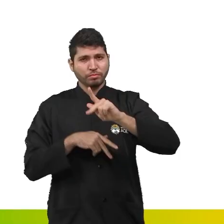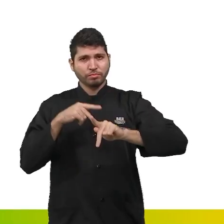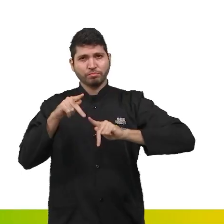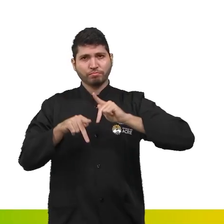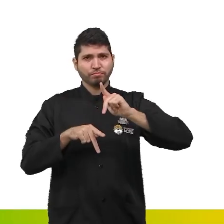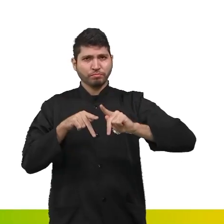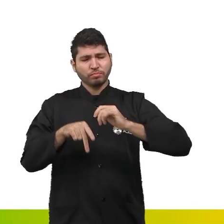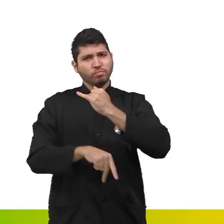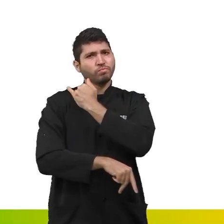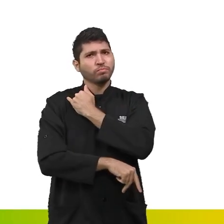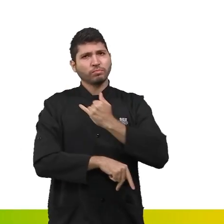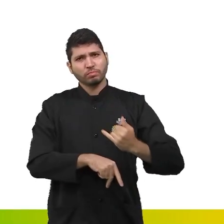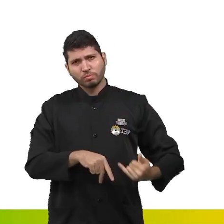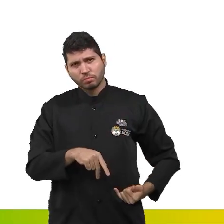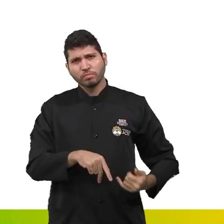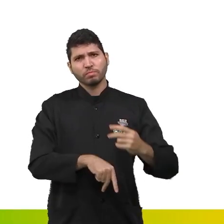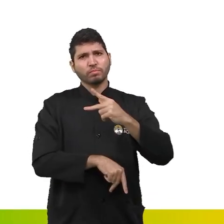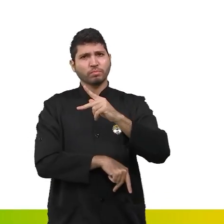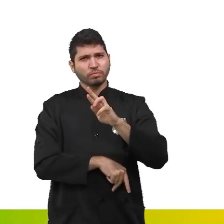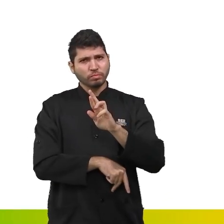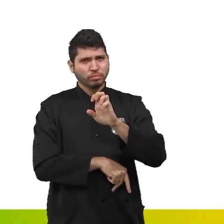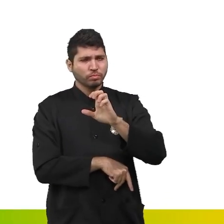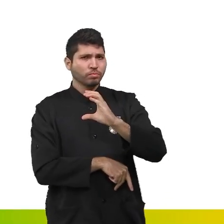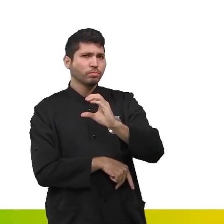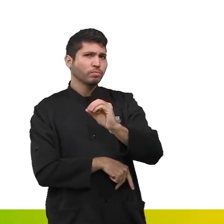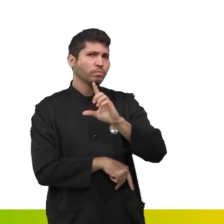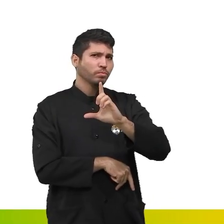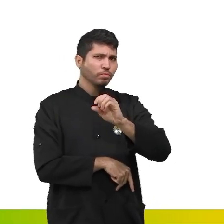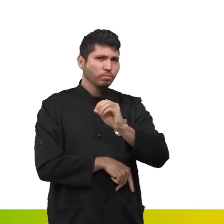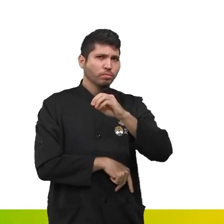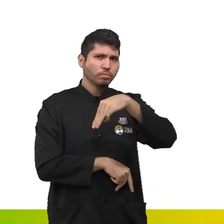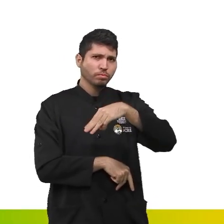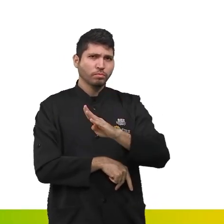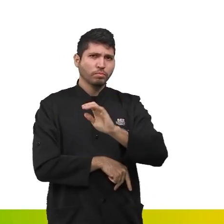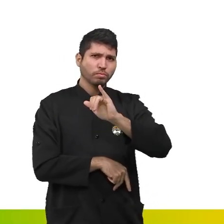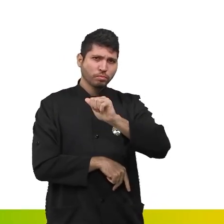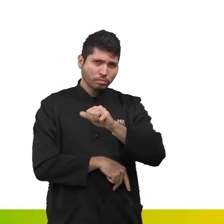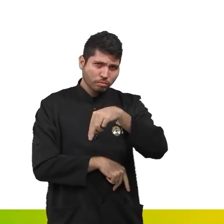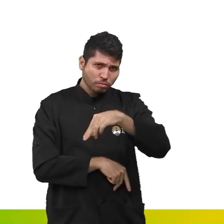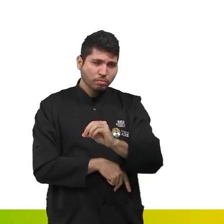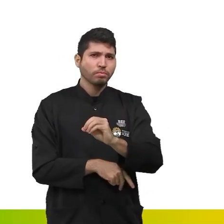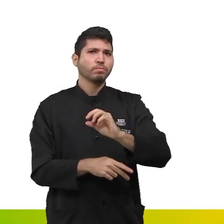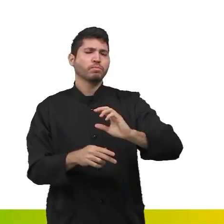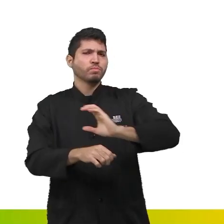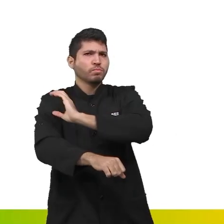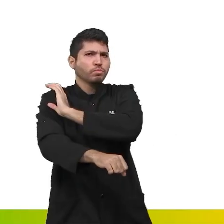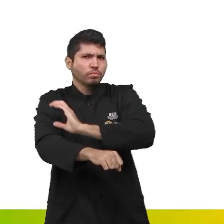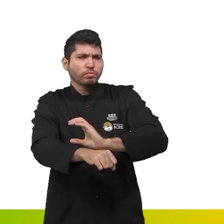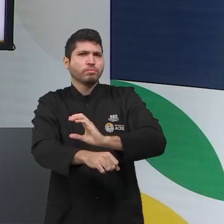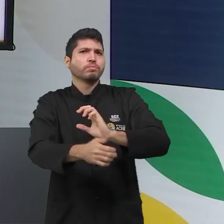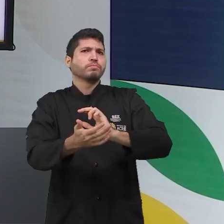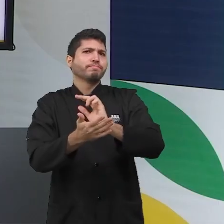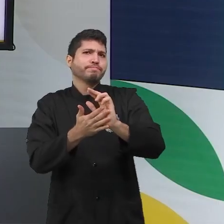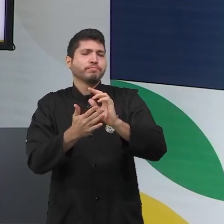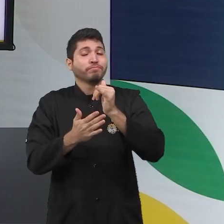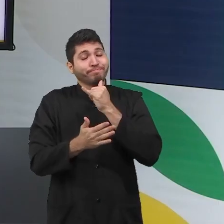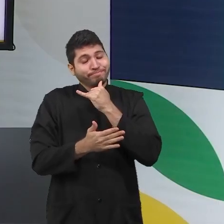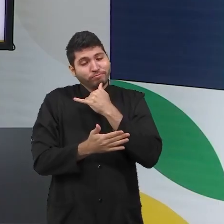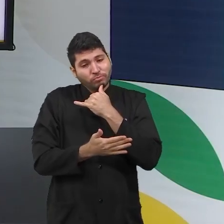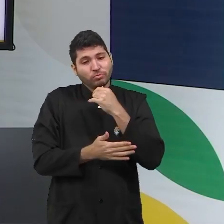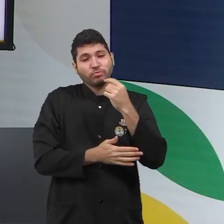grande império pré-colombiano, uma cultura riquíssima que tínhamos naquela região. Infelizmente, né, os espanhóis